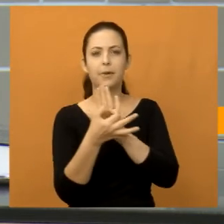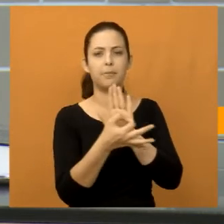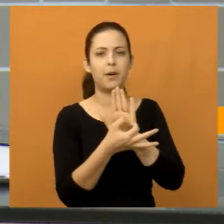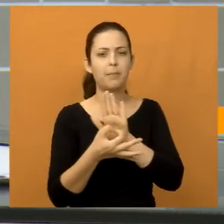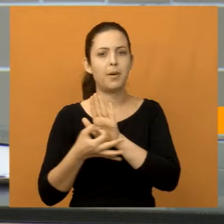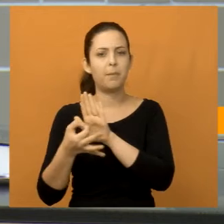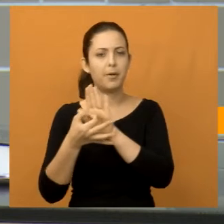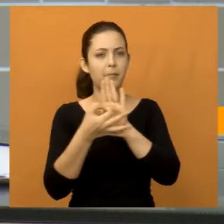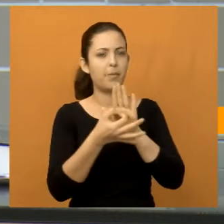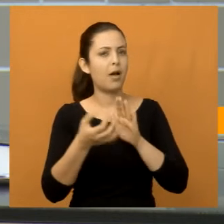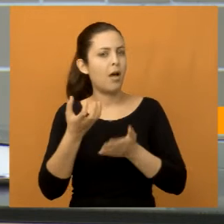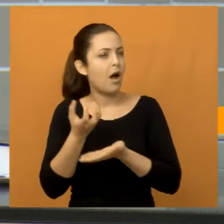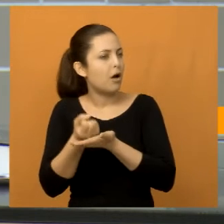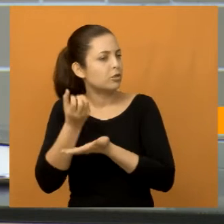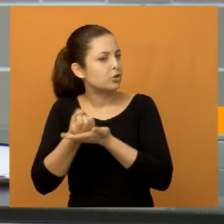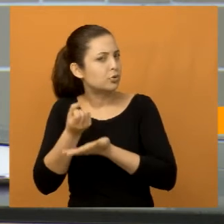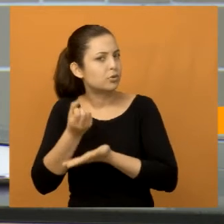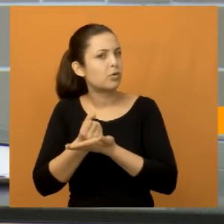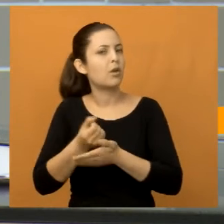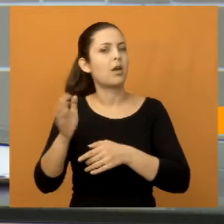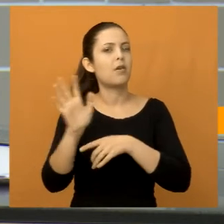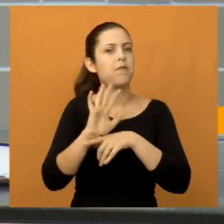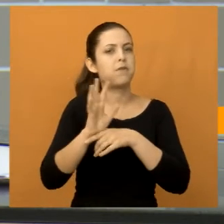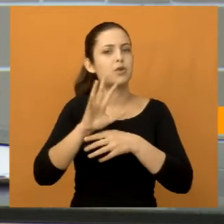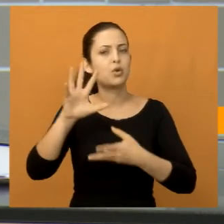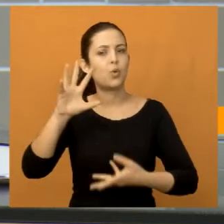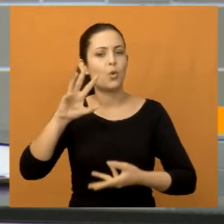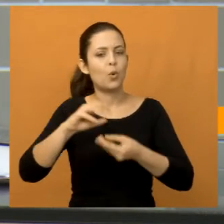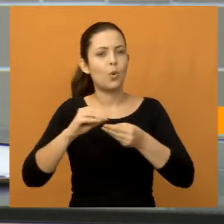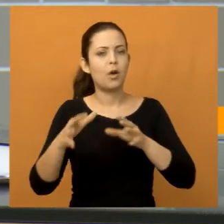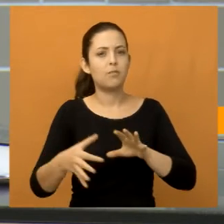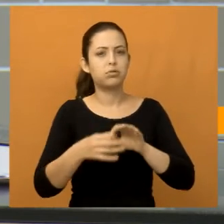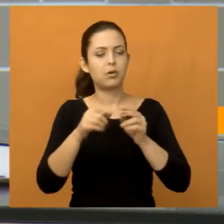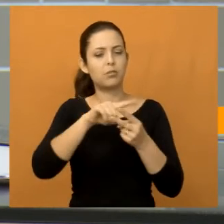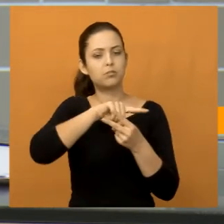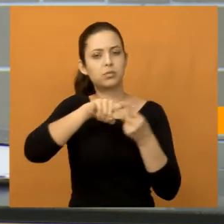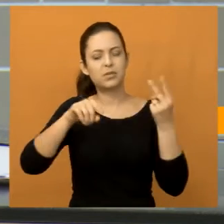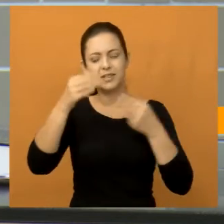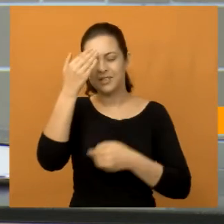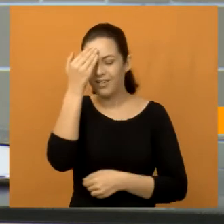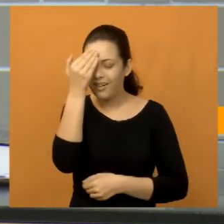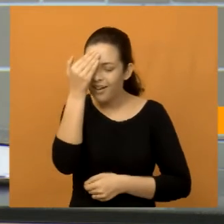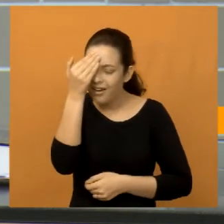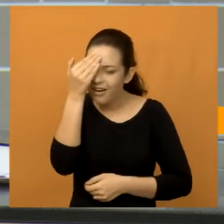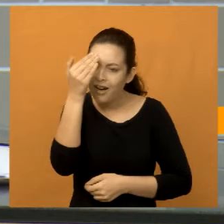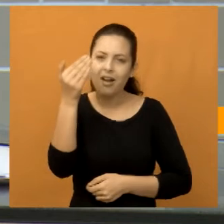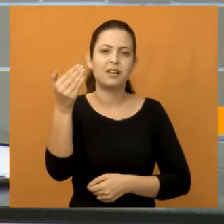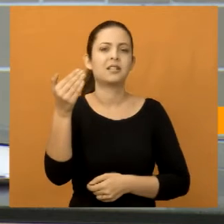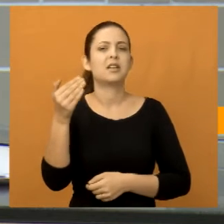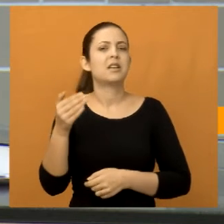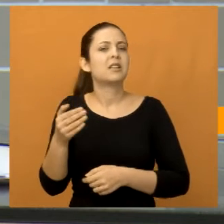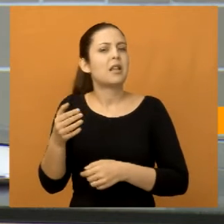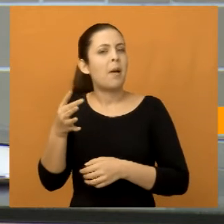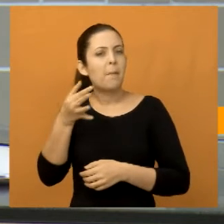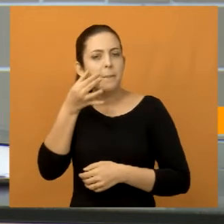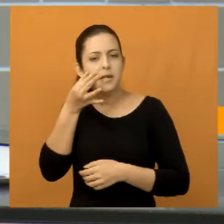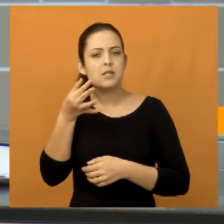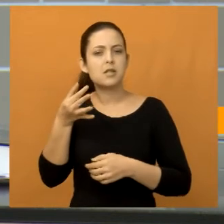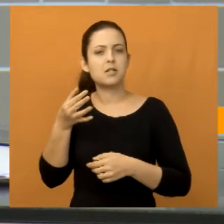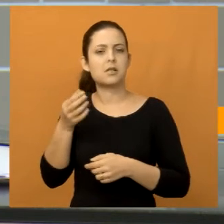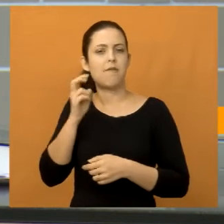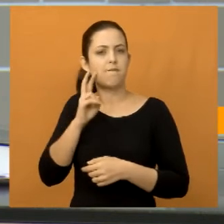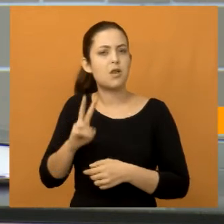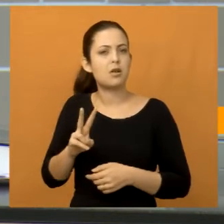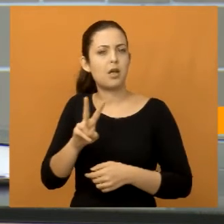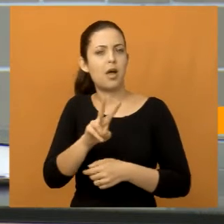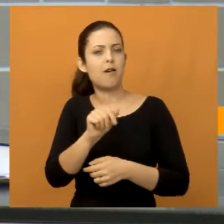de áudio e vídeo anexos ao presente projeto. E aqui eu quero agradecer a constante presença dos